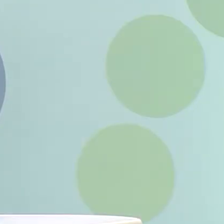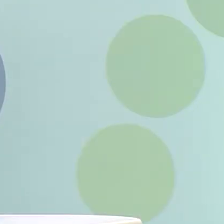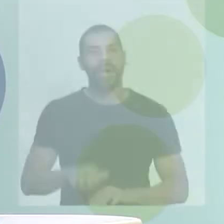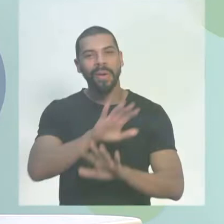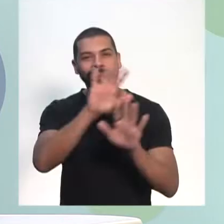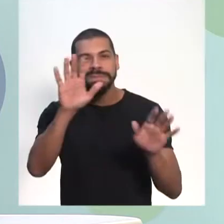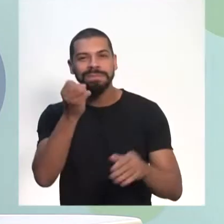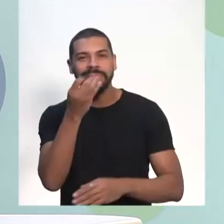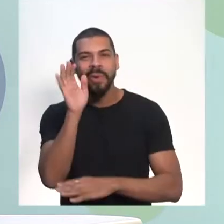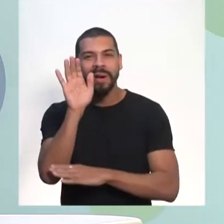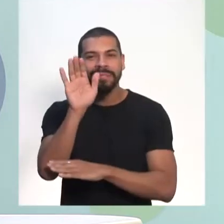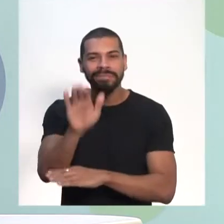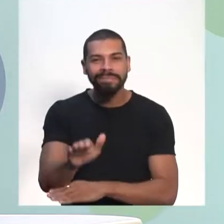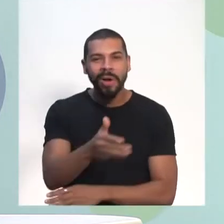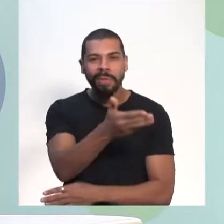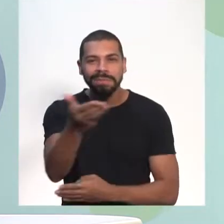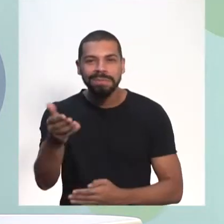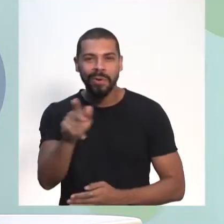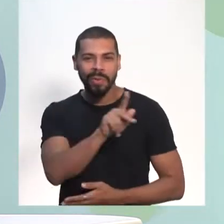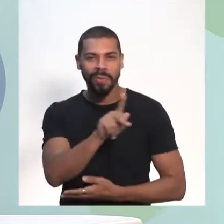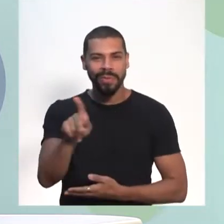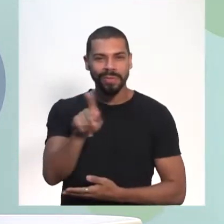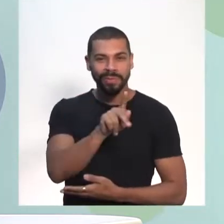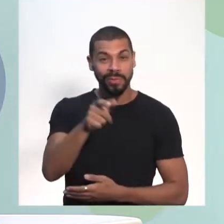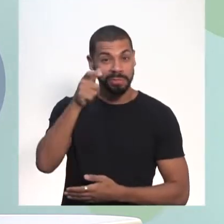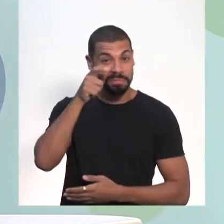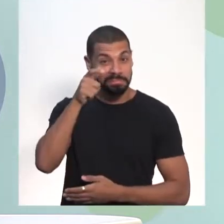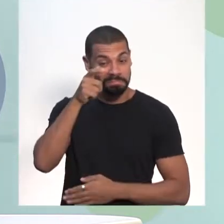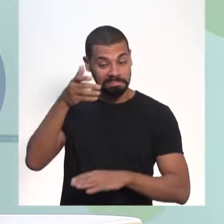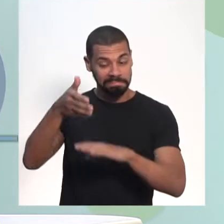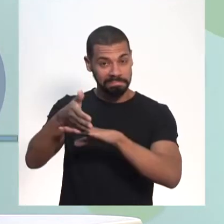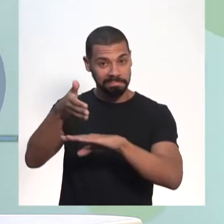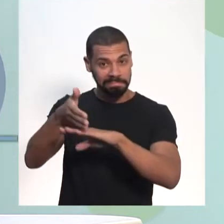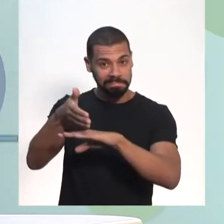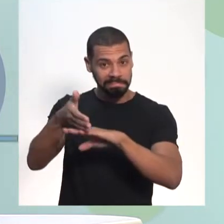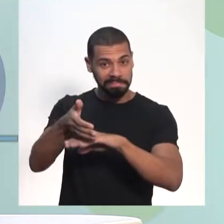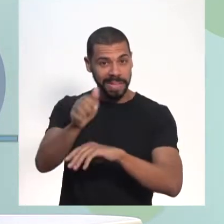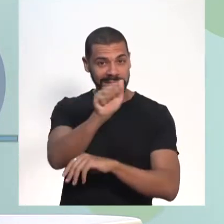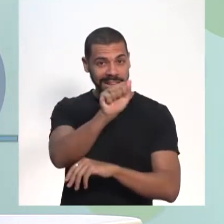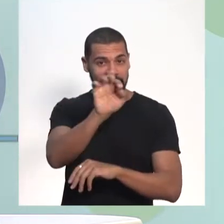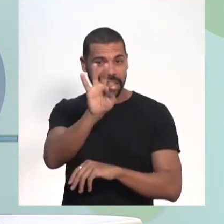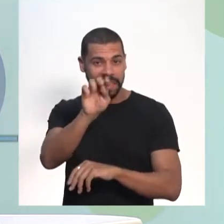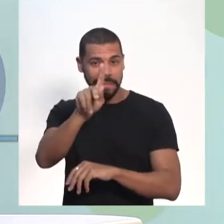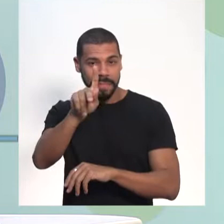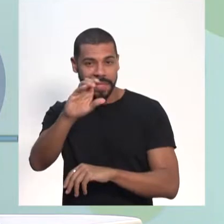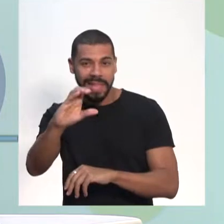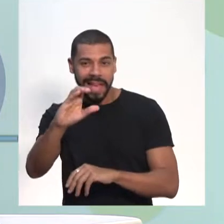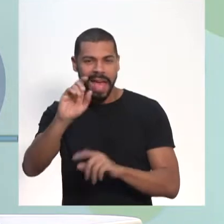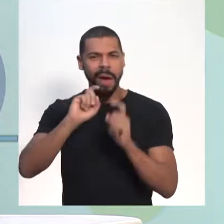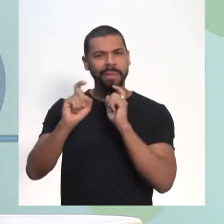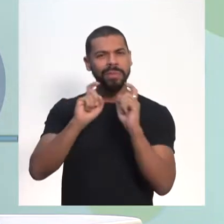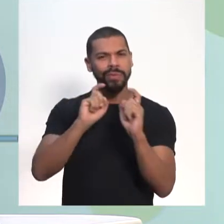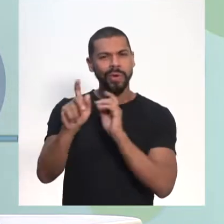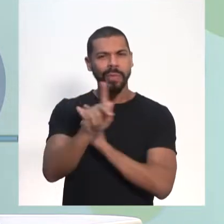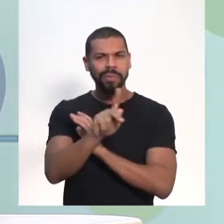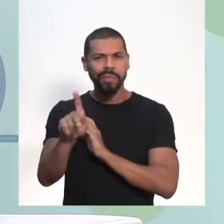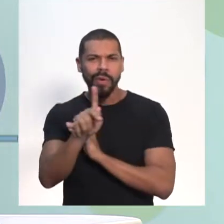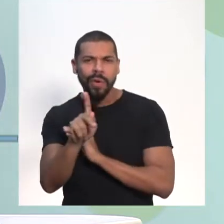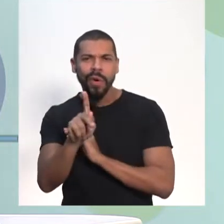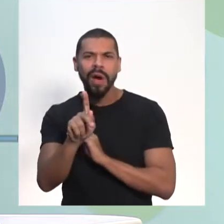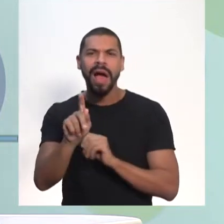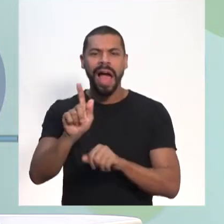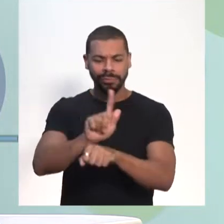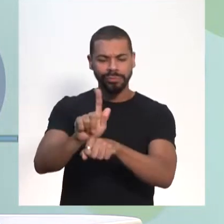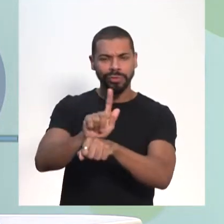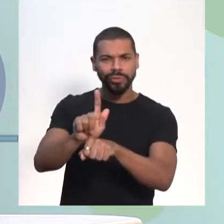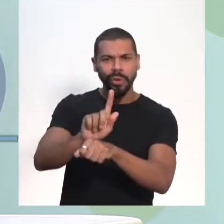Boa tarde. Boa tarde aos professores que estão nos acompanhando nessa ATPC organizado pela EFAP. Boa tarde aos